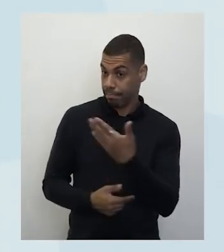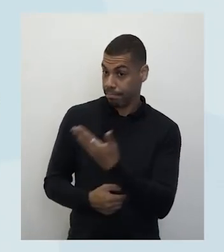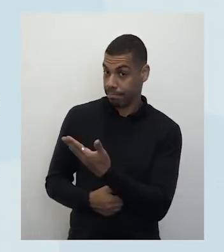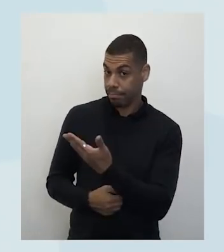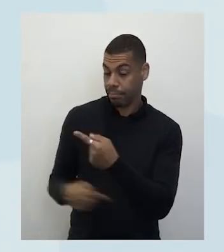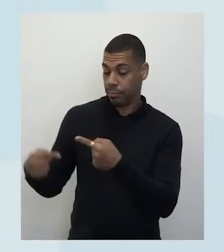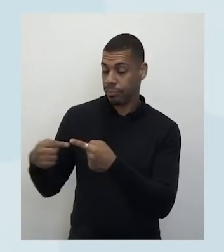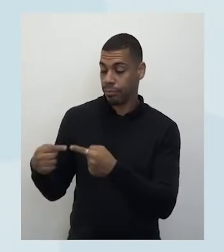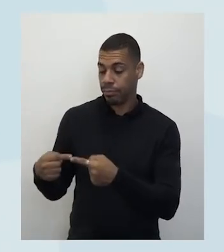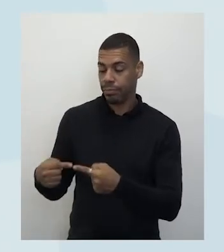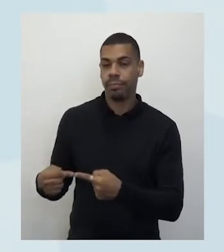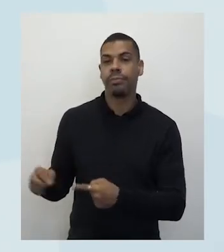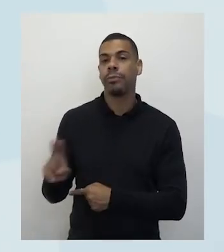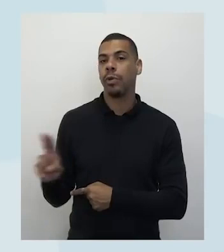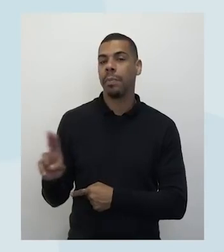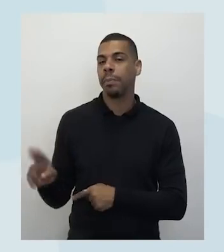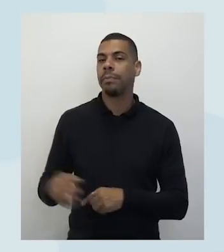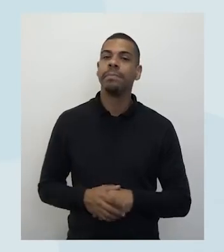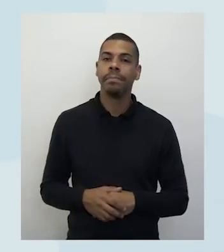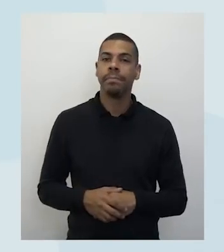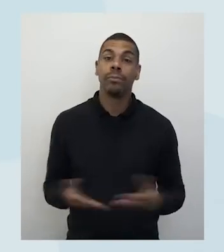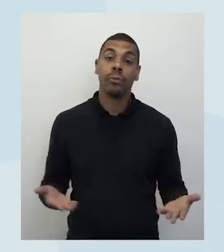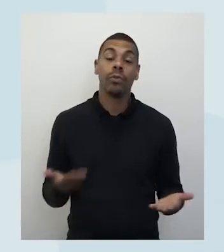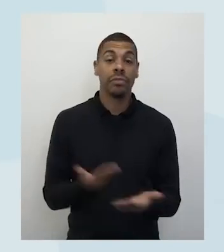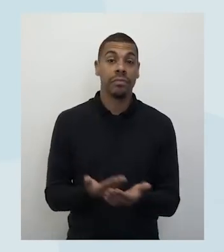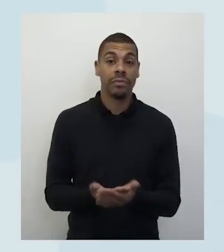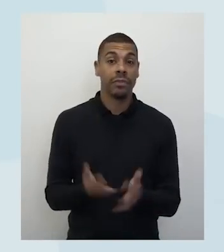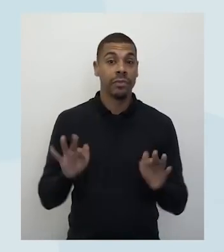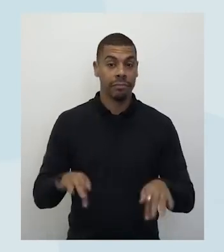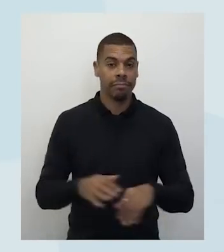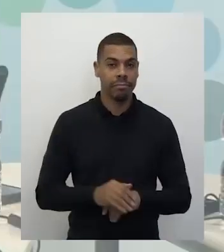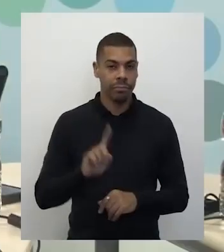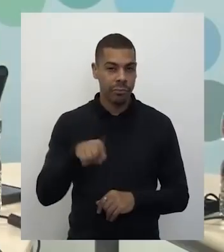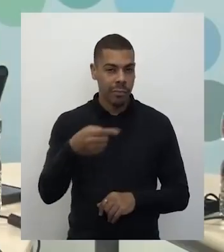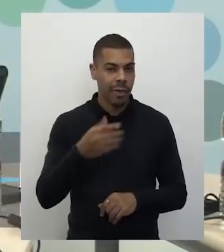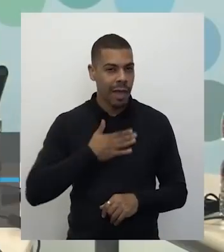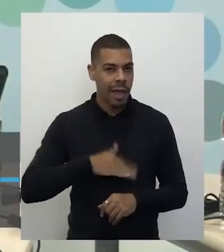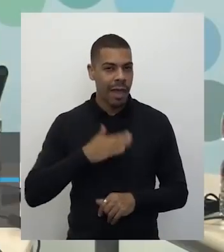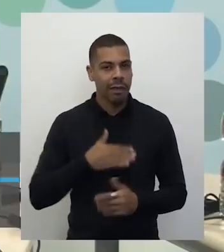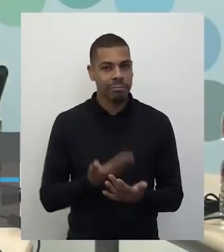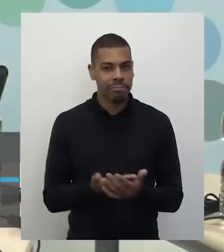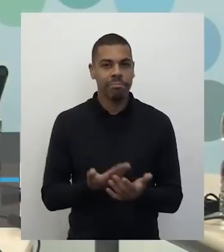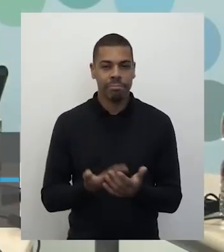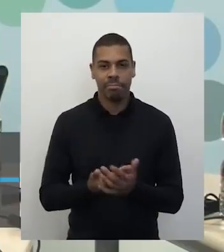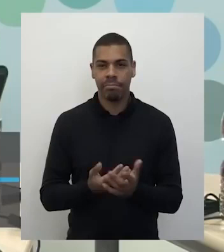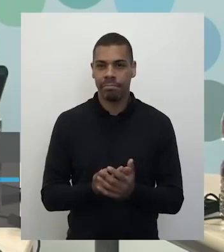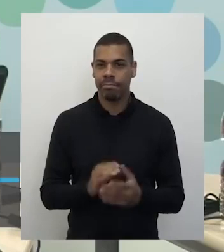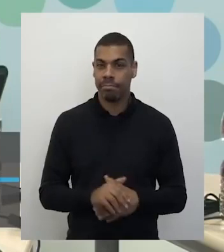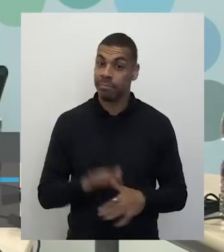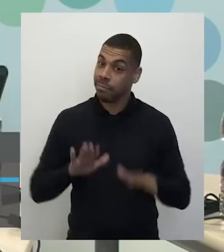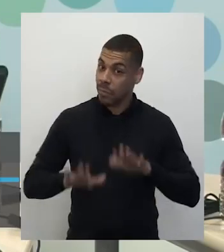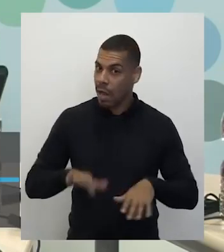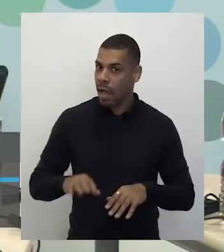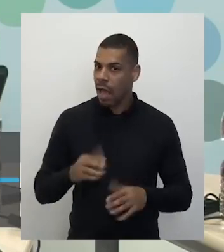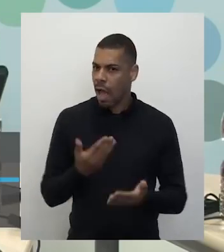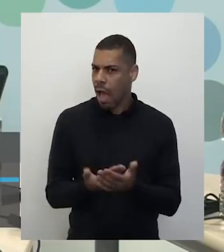concordância nominal. Então, seguinte, por hoje foi isso. Tranquilo, uma aula mais tranquila, né, do que a gente está acostumado. Mas, às vezes, a gente vai ter umas